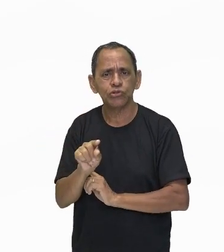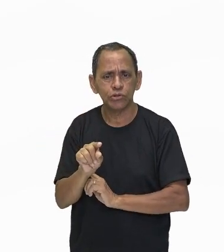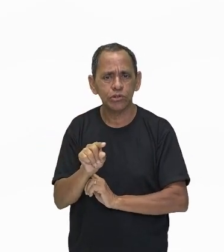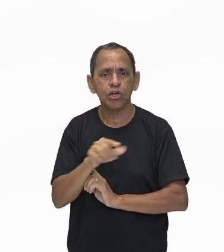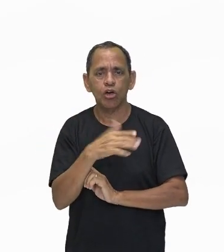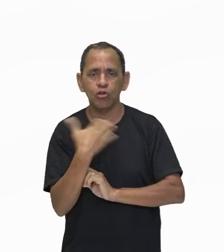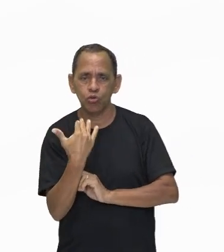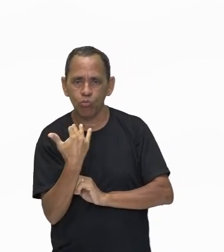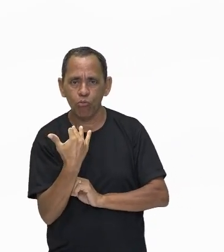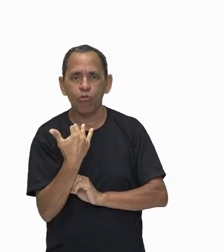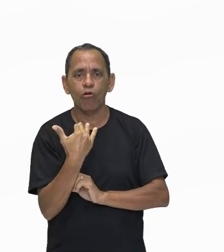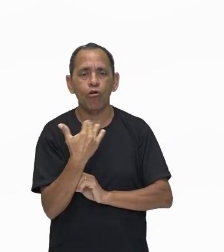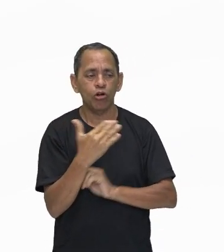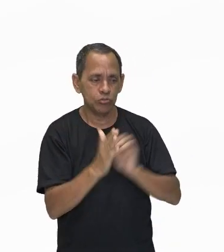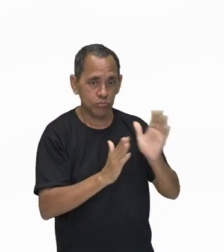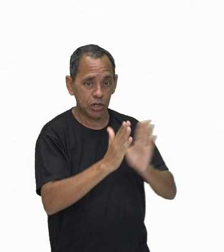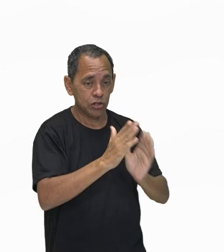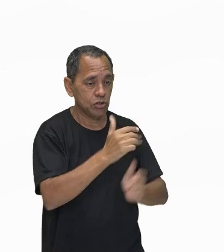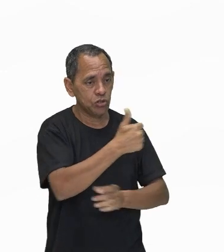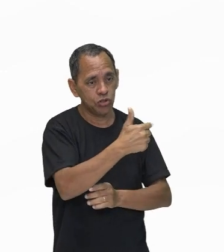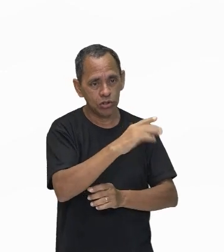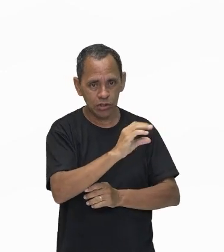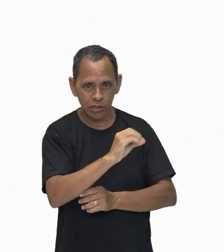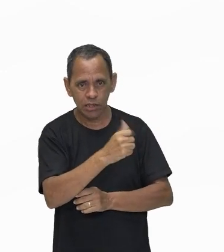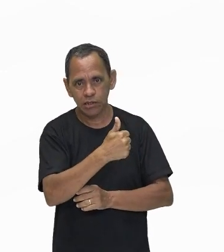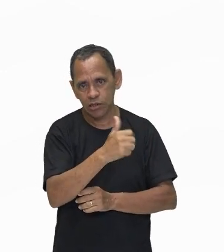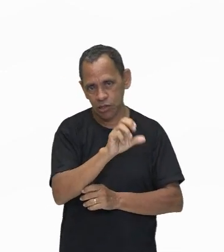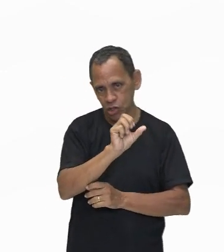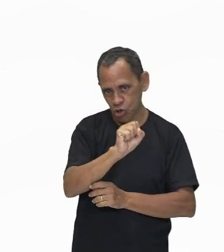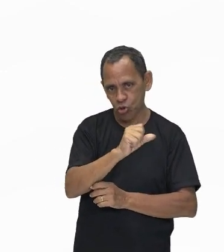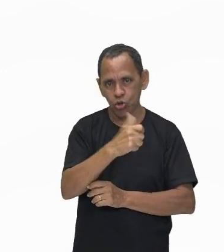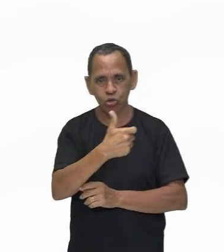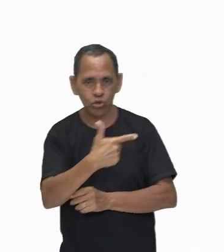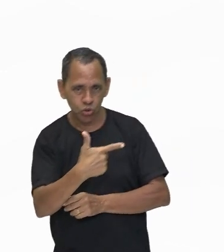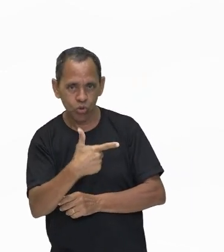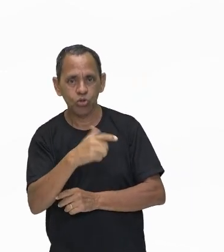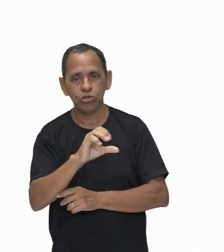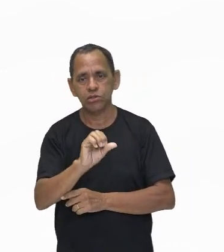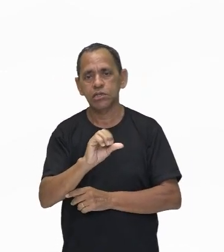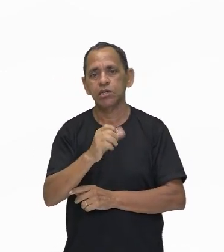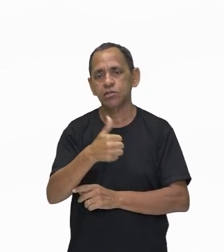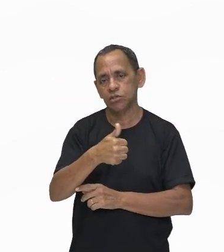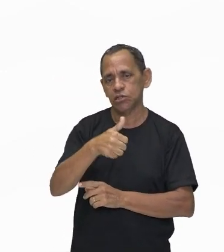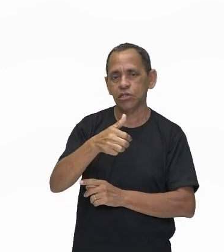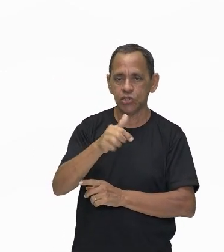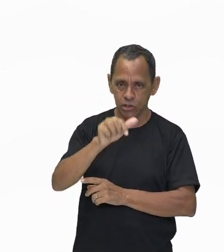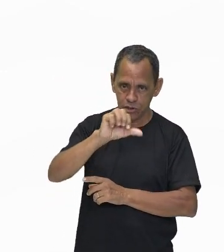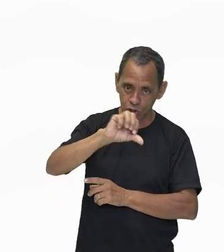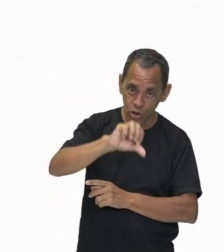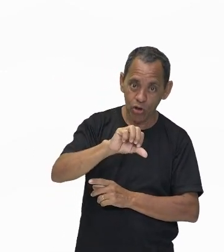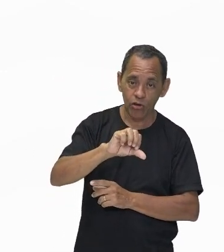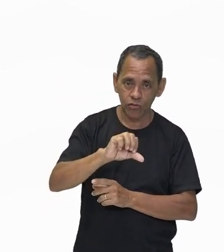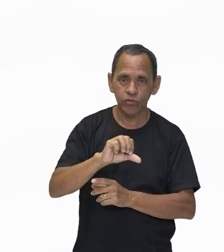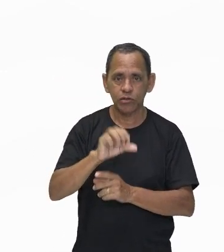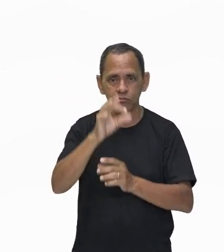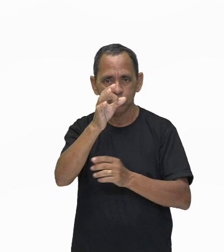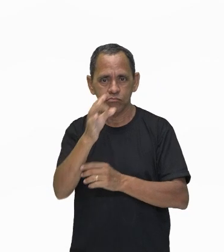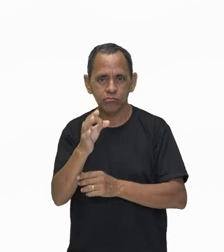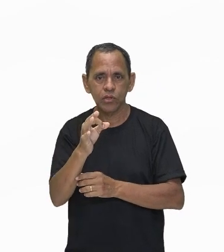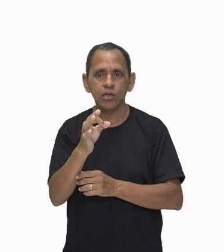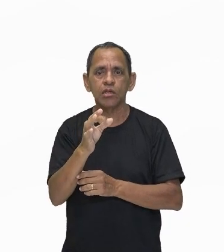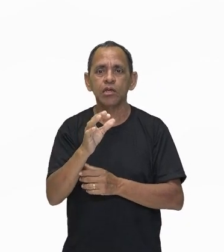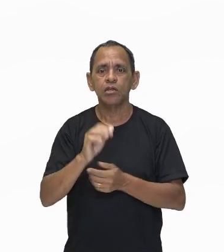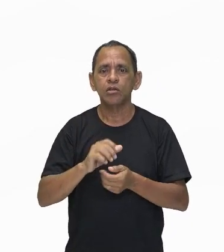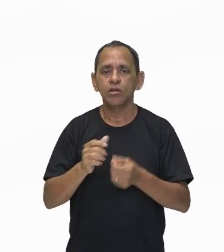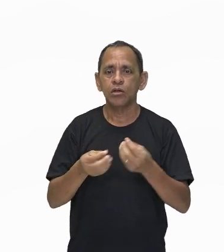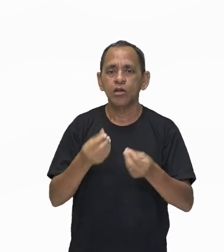observada entre 2018 e 2019 de 22,1%, segundo os registros oficiais do